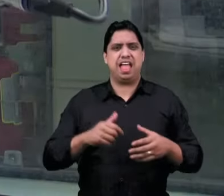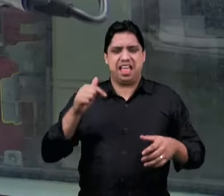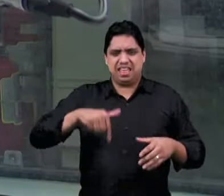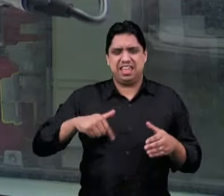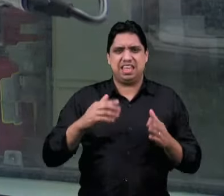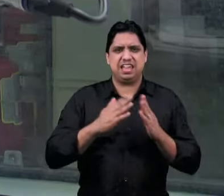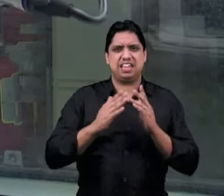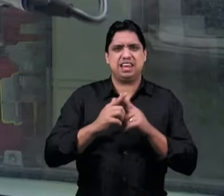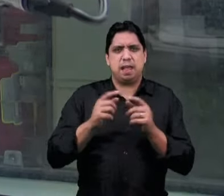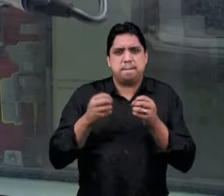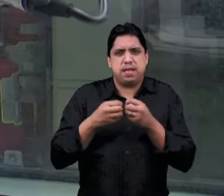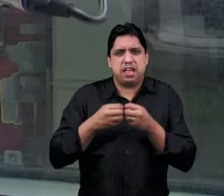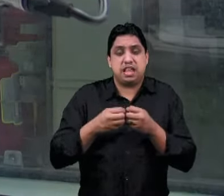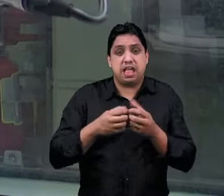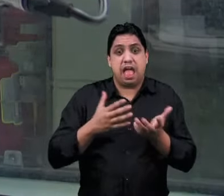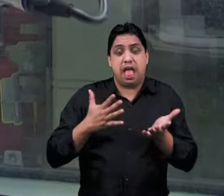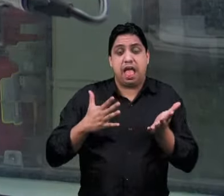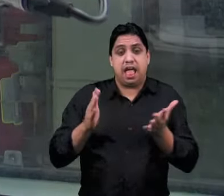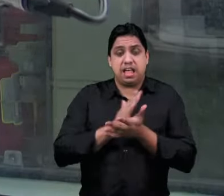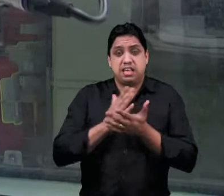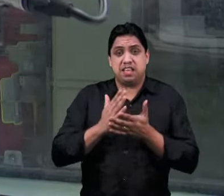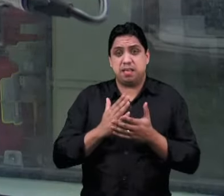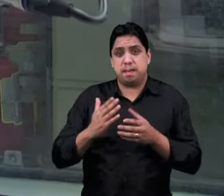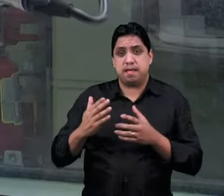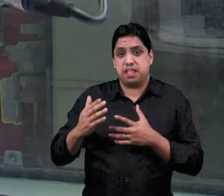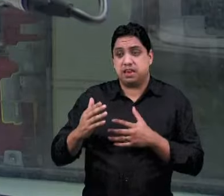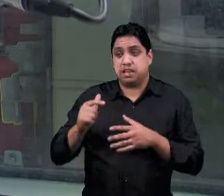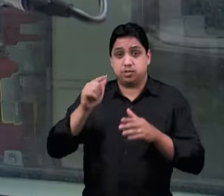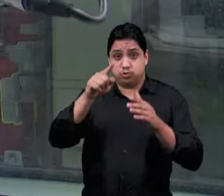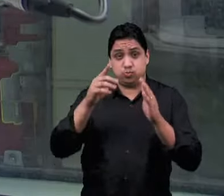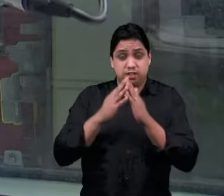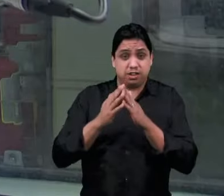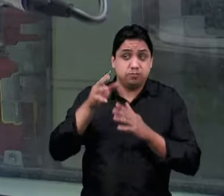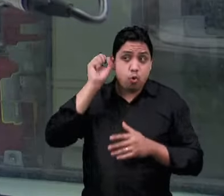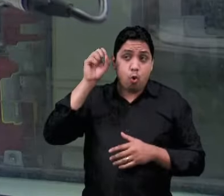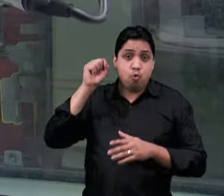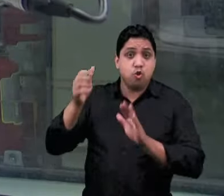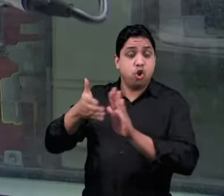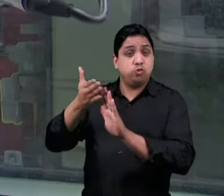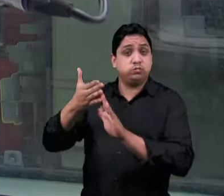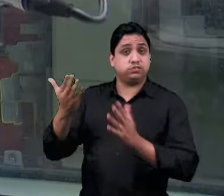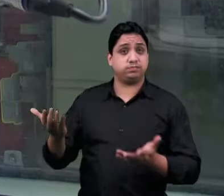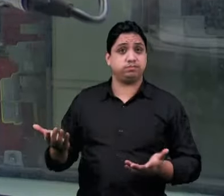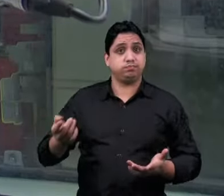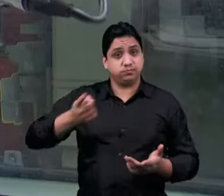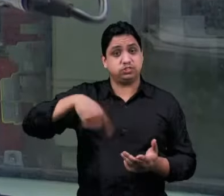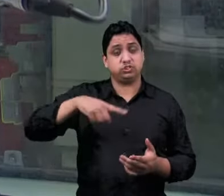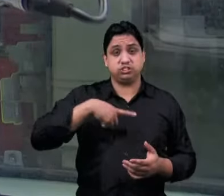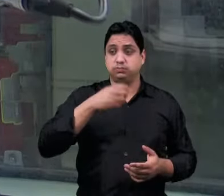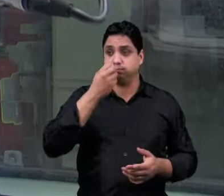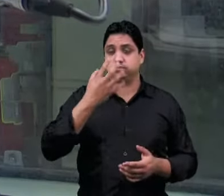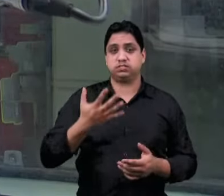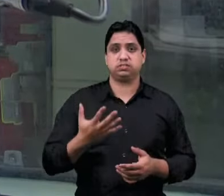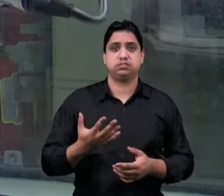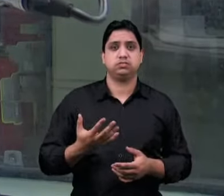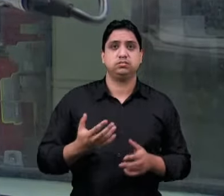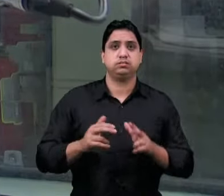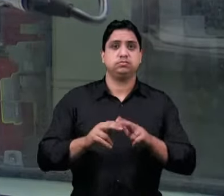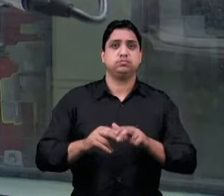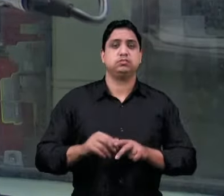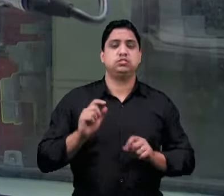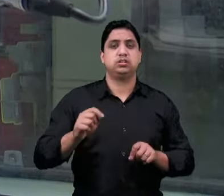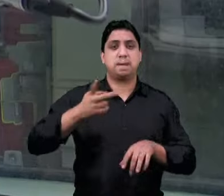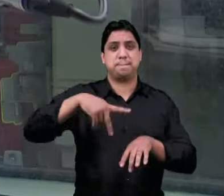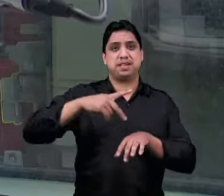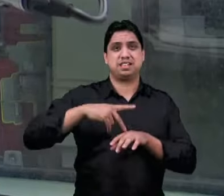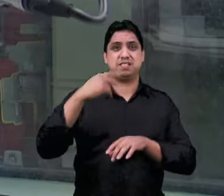casa, e de repente até da sua casa você ouve os louvores. Então nós temos esse benefício. Então exterior